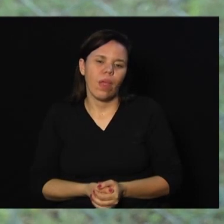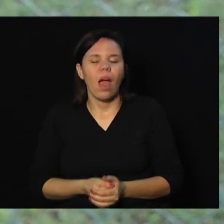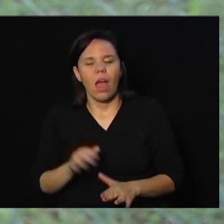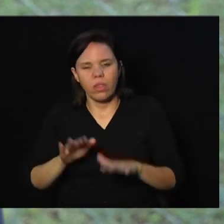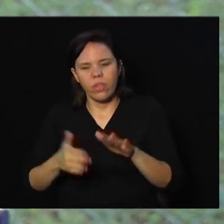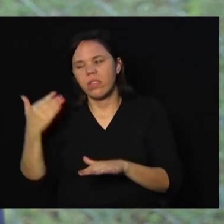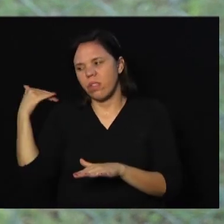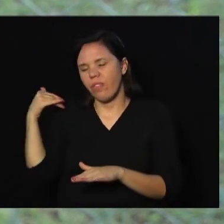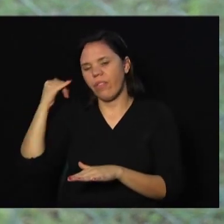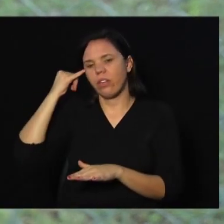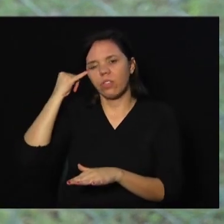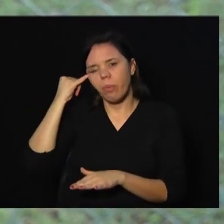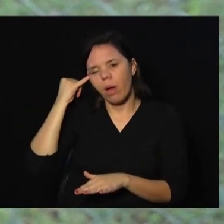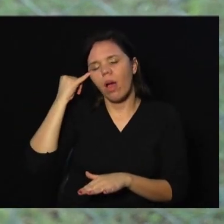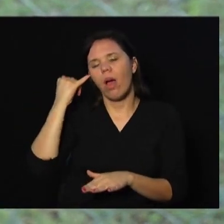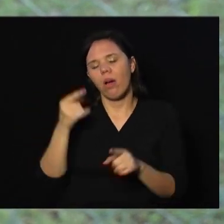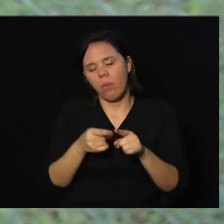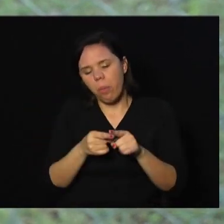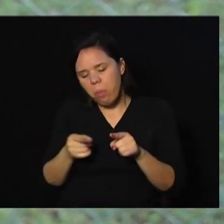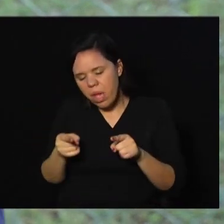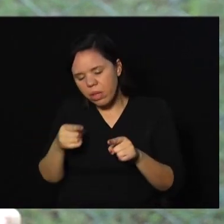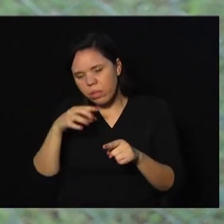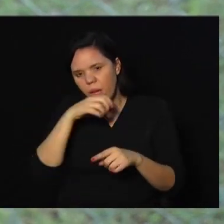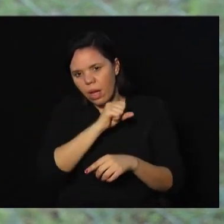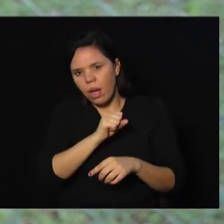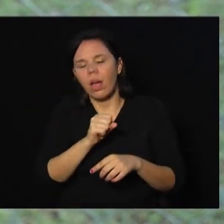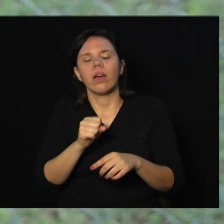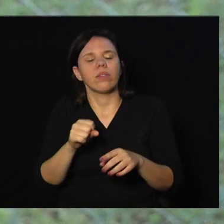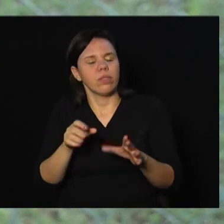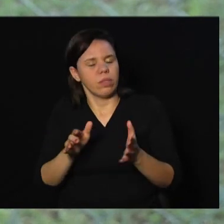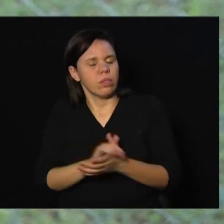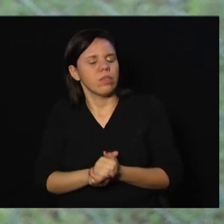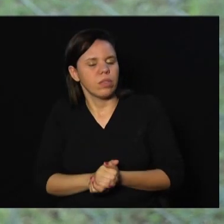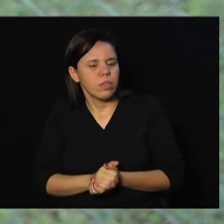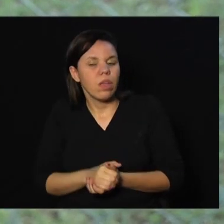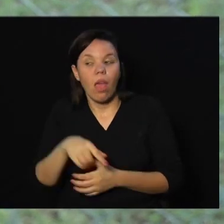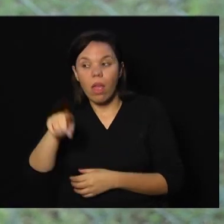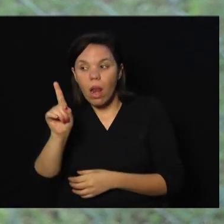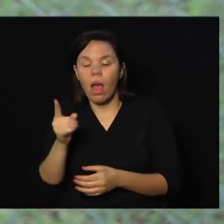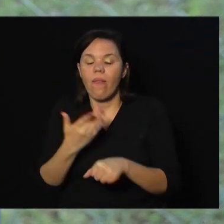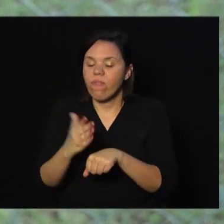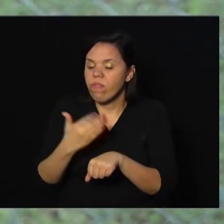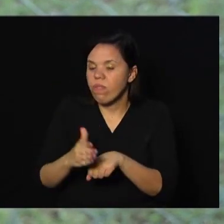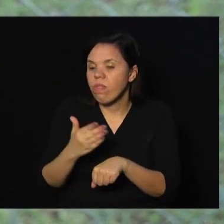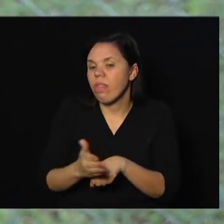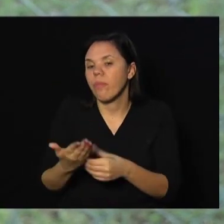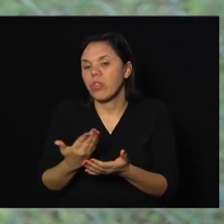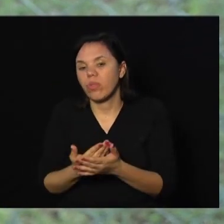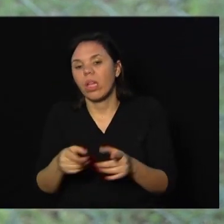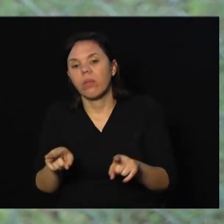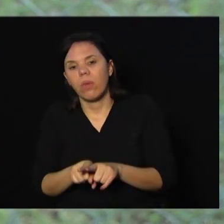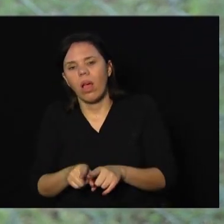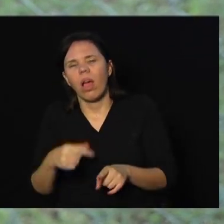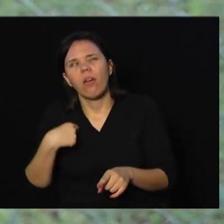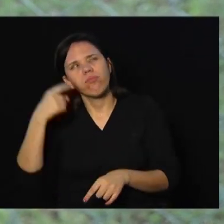pré-temporadas ou intertemporadas, que tínhamos um tempo mais prolongado, a gente ia para esse lugar para ficar mais tempo. E aí foi que criou